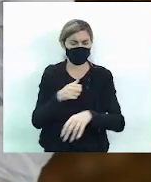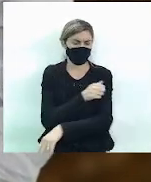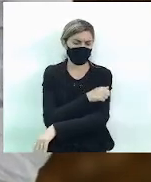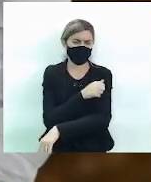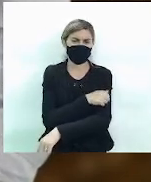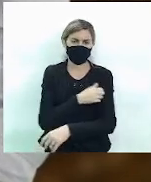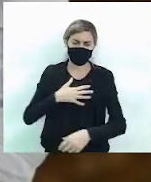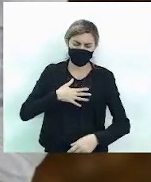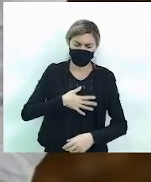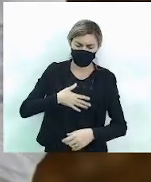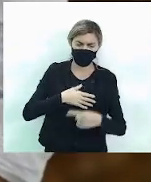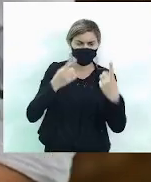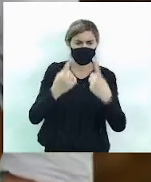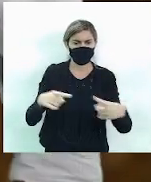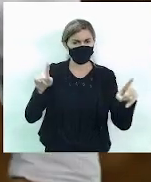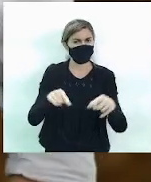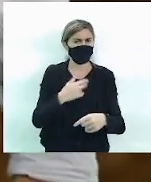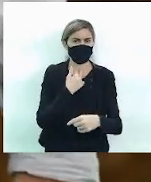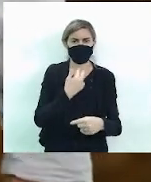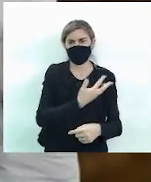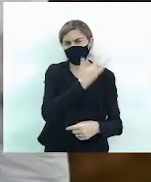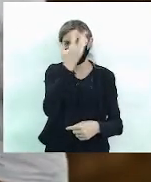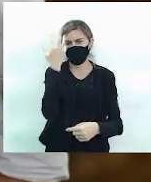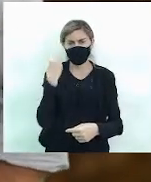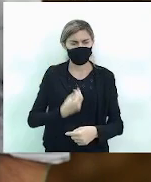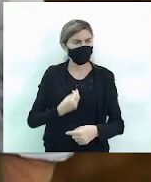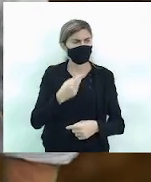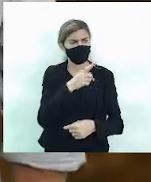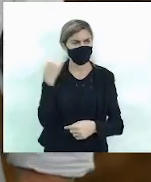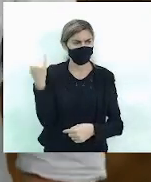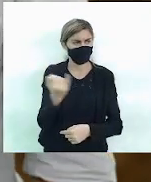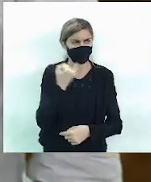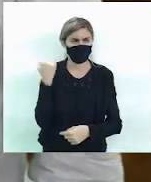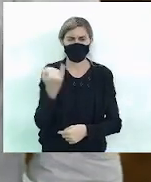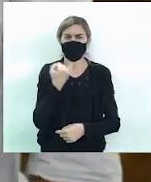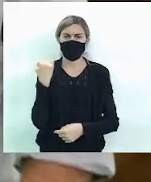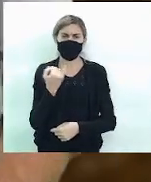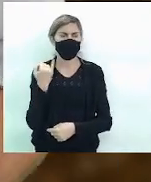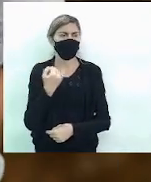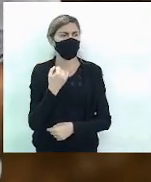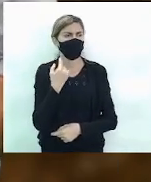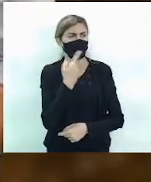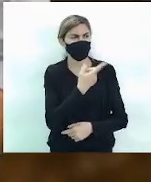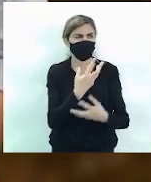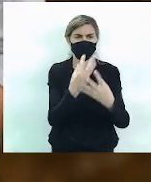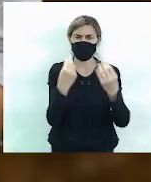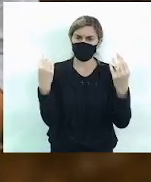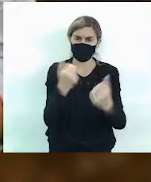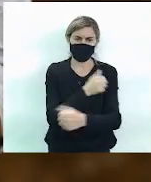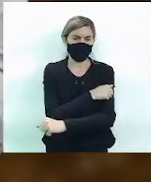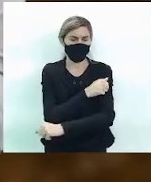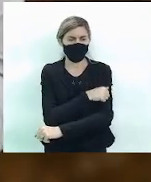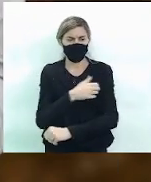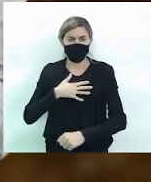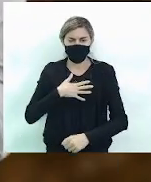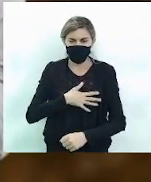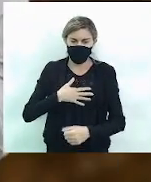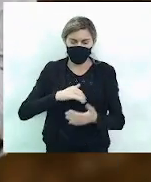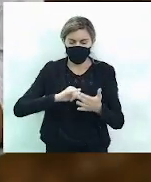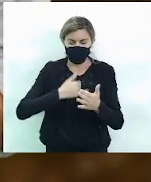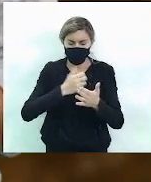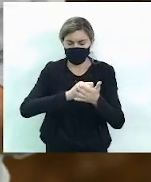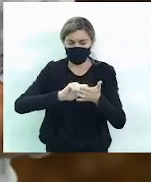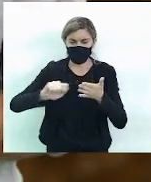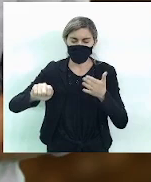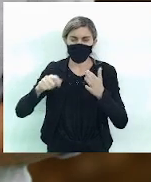gostam de música. Não pode esquecer disso, não é? Importante, muito importante, Robson. Muitos alunos gostam de escrever,